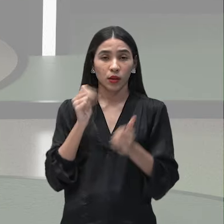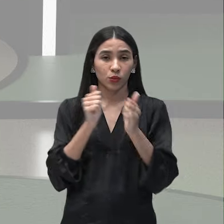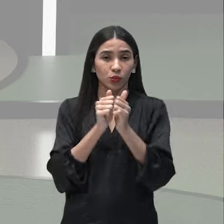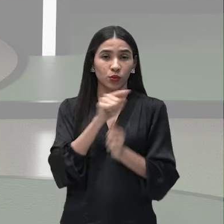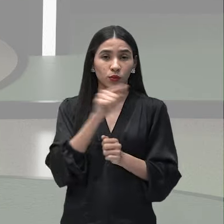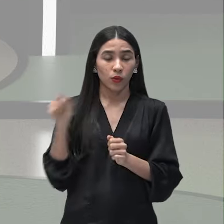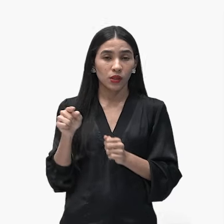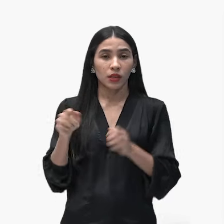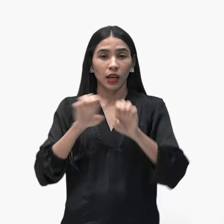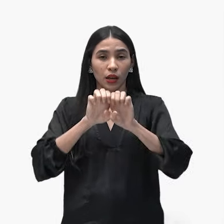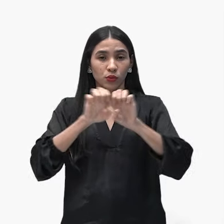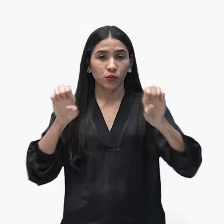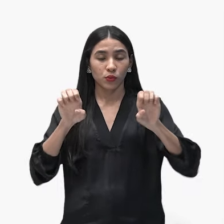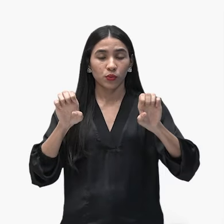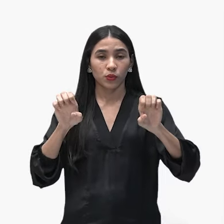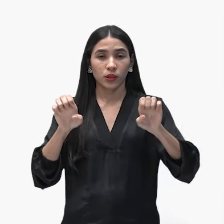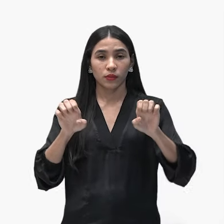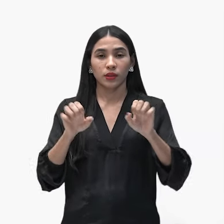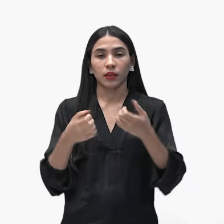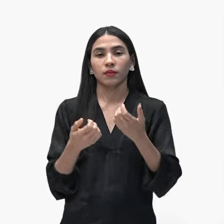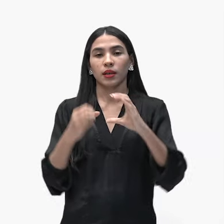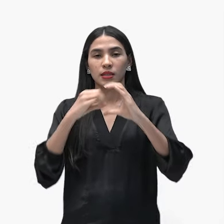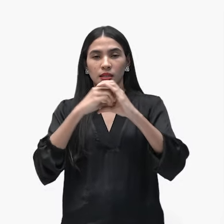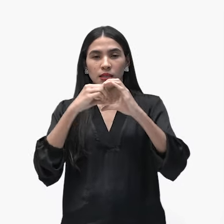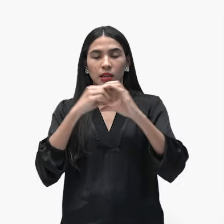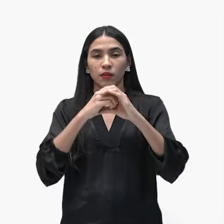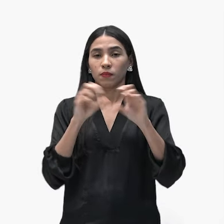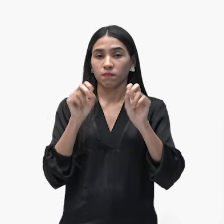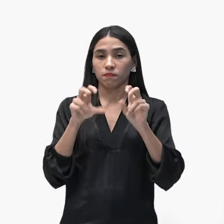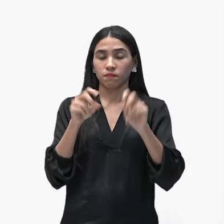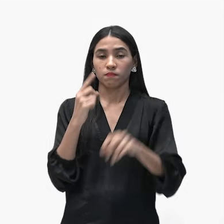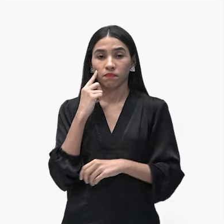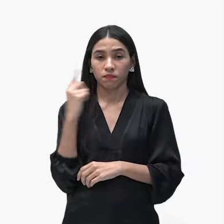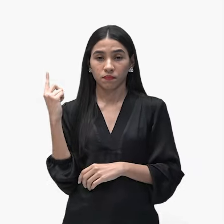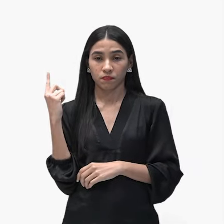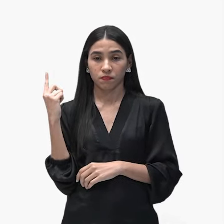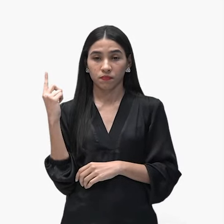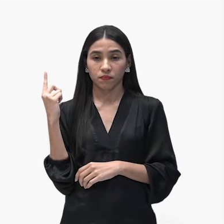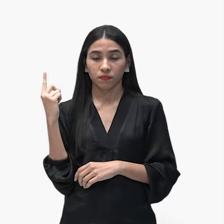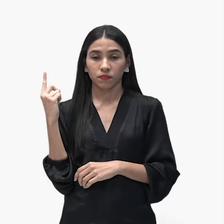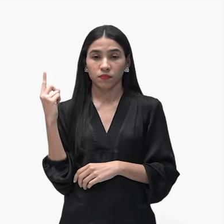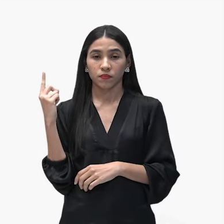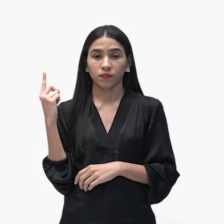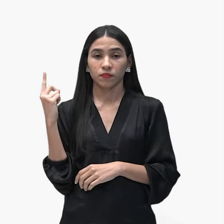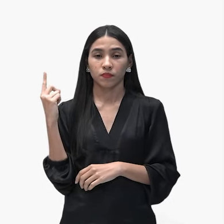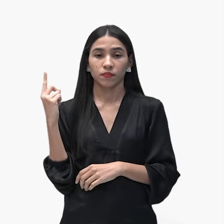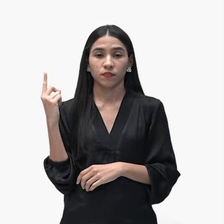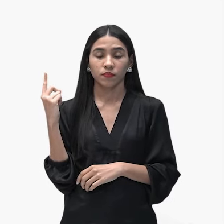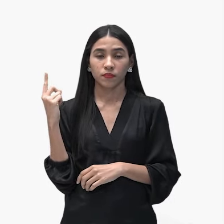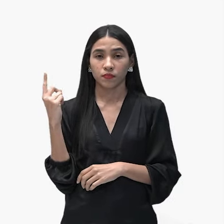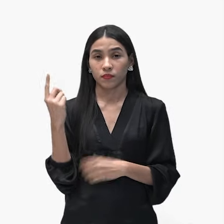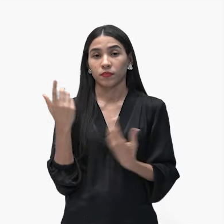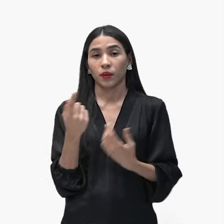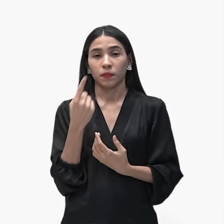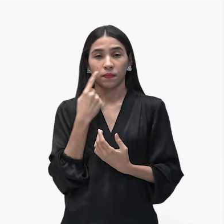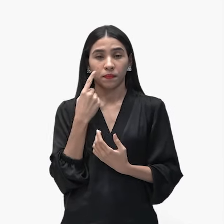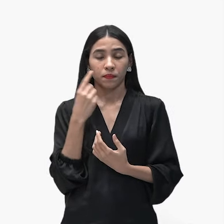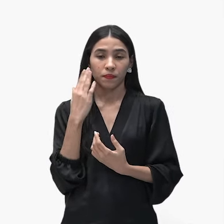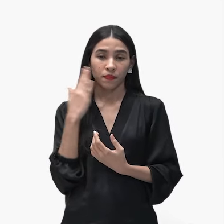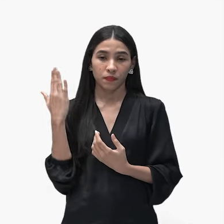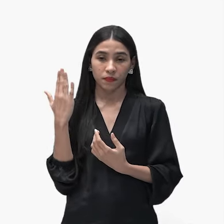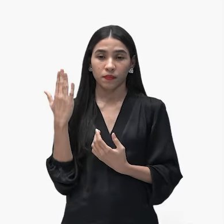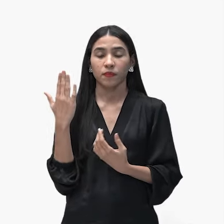a anatomia de uma célula bacteriana. A gente tem essa representação da célula bacteriana, onde a gente observa aí